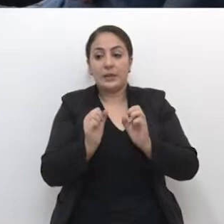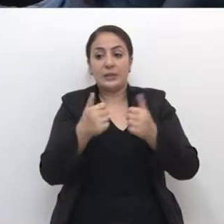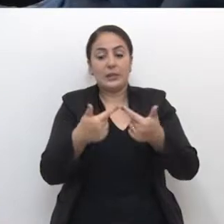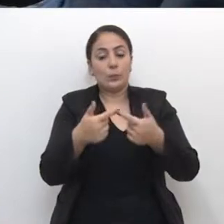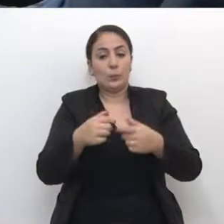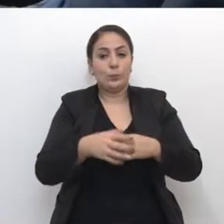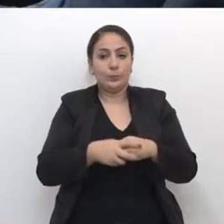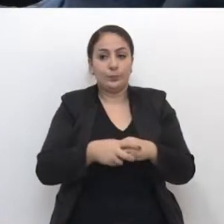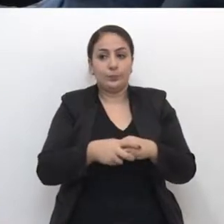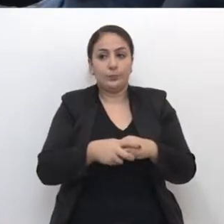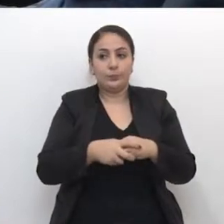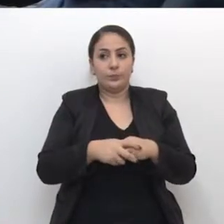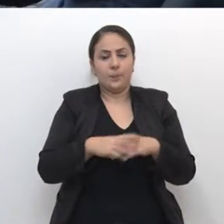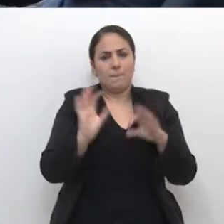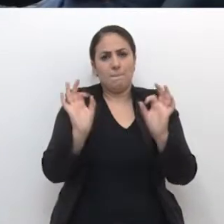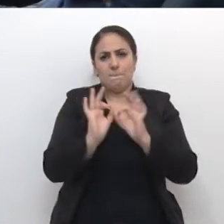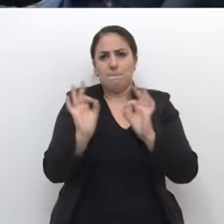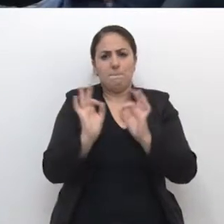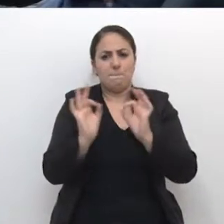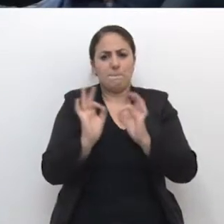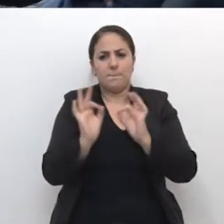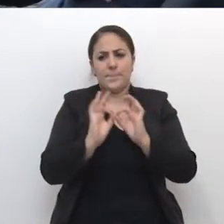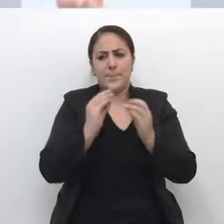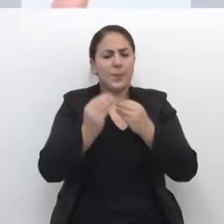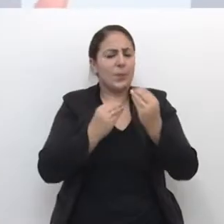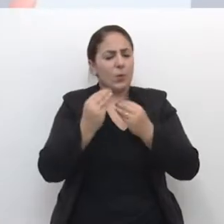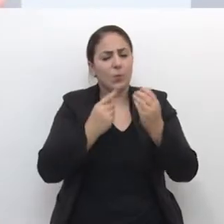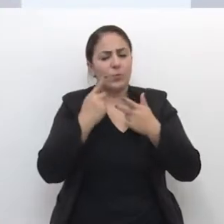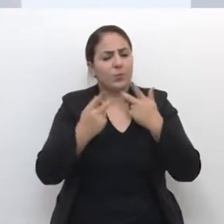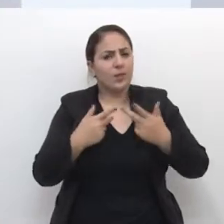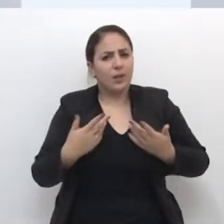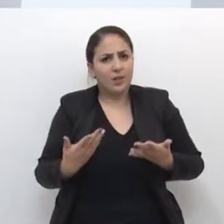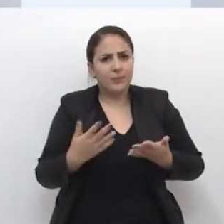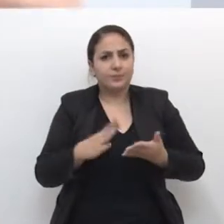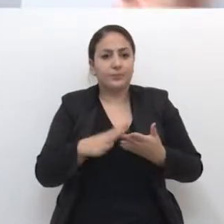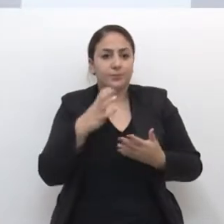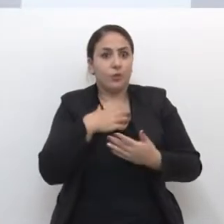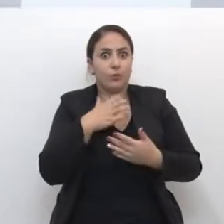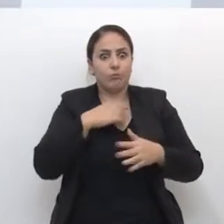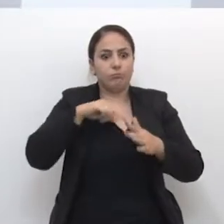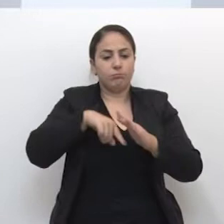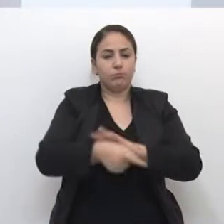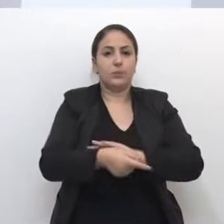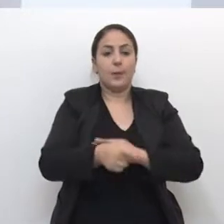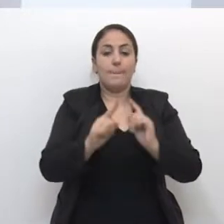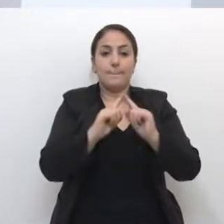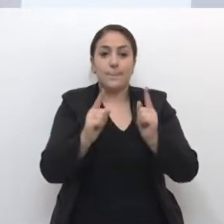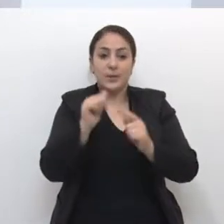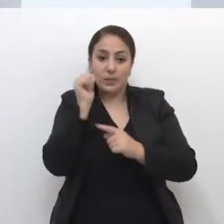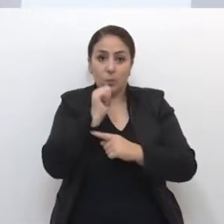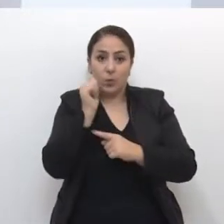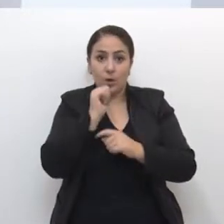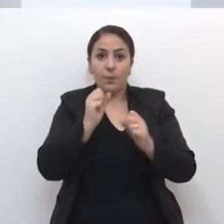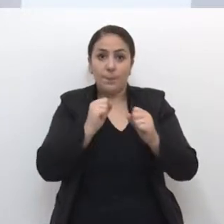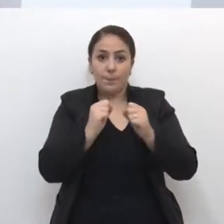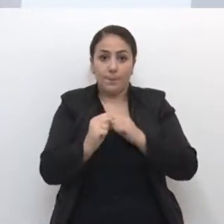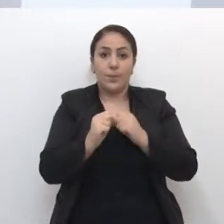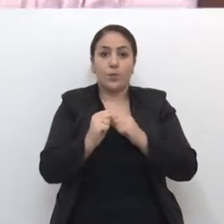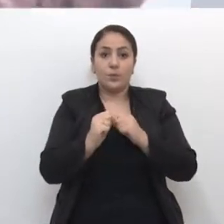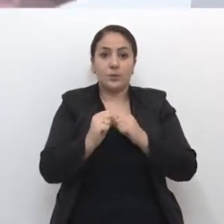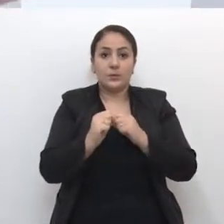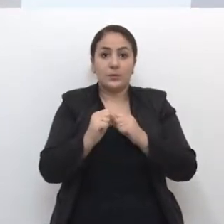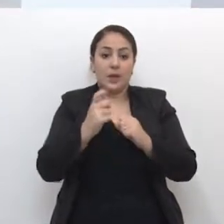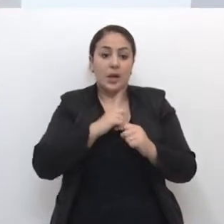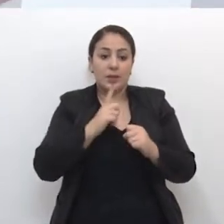estas ações. Não é nada, vamos dizer, de forma ostensiva, mas que a mulher possa constar